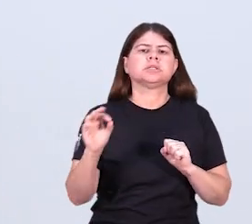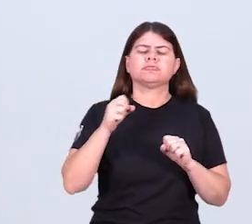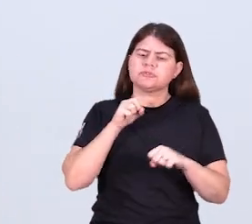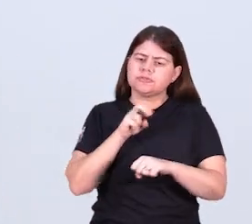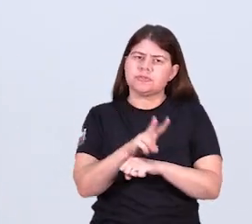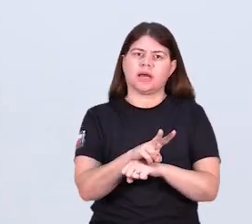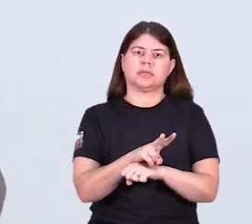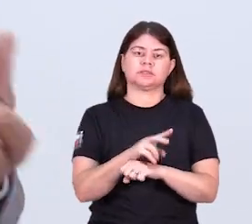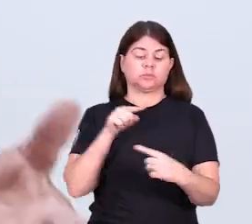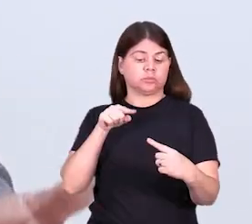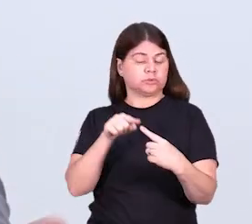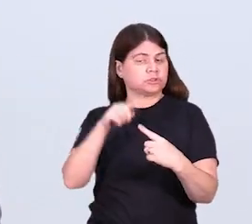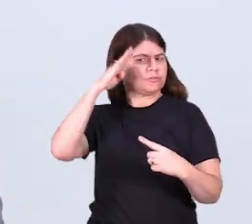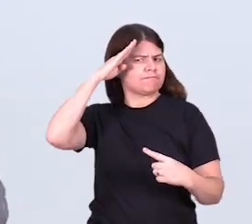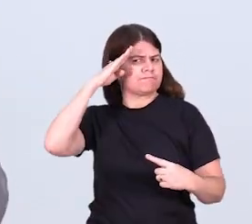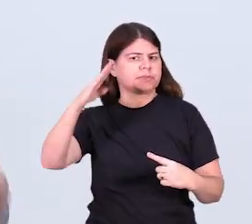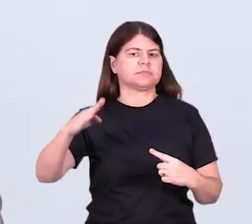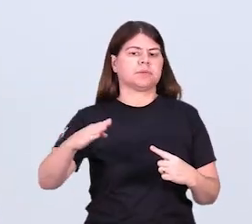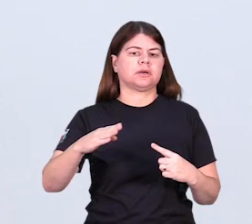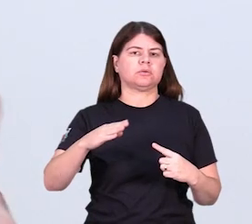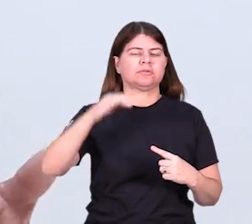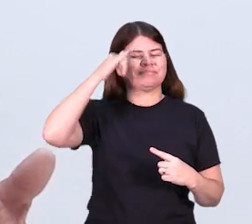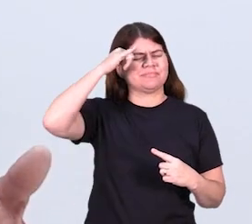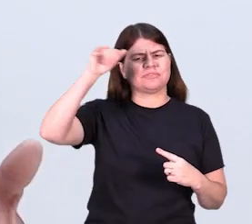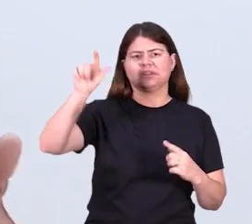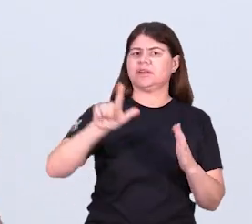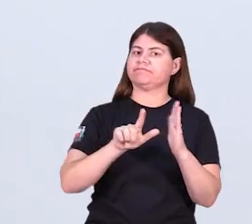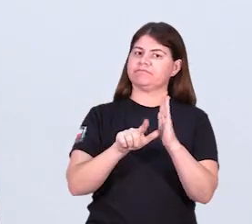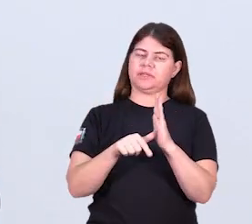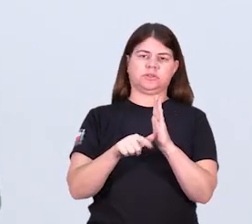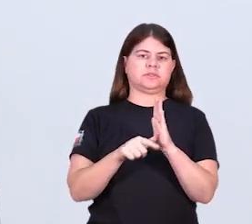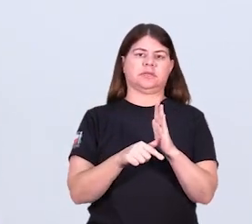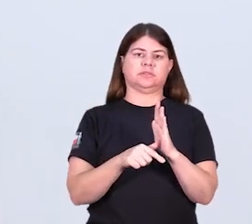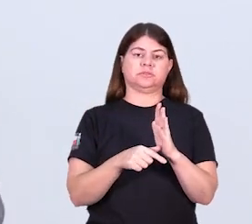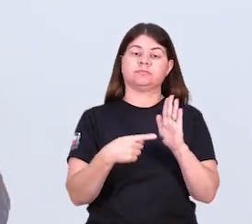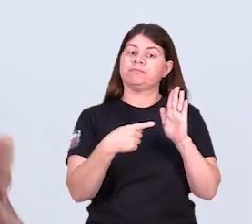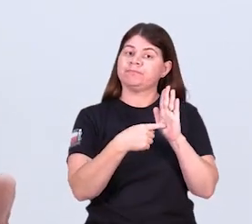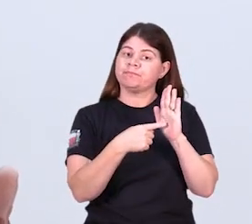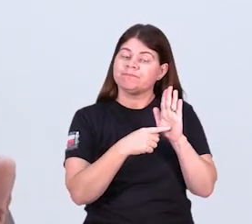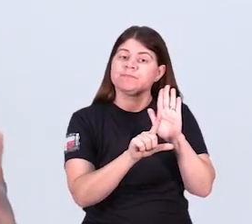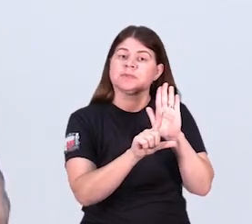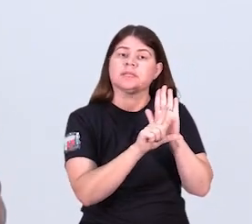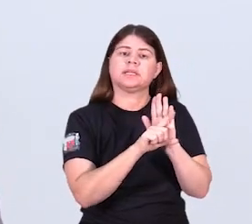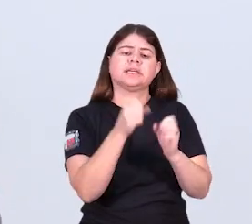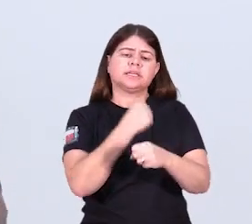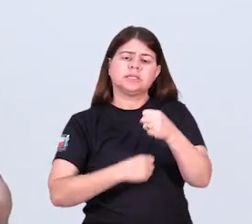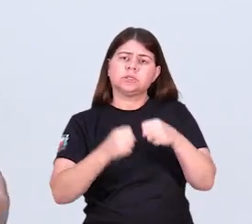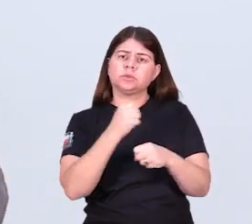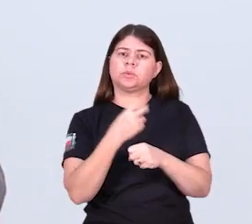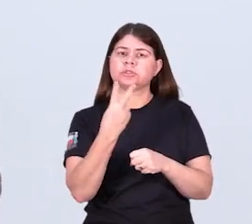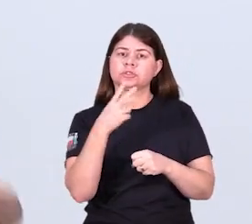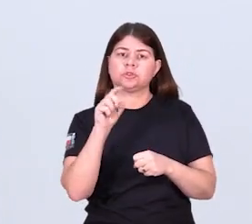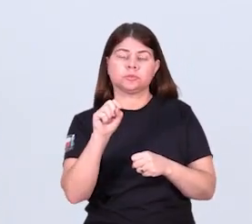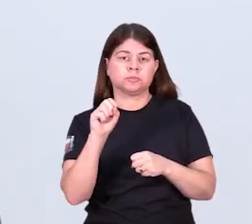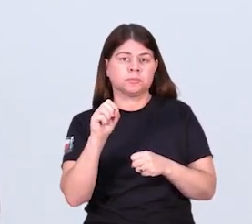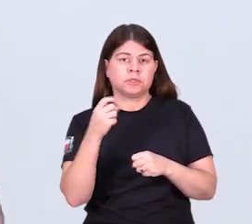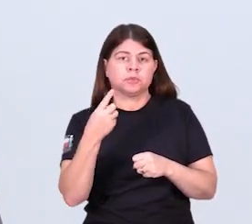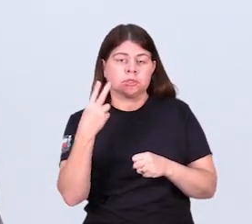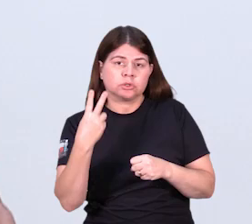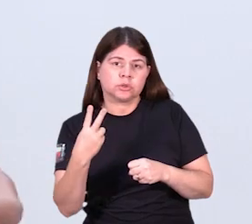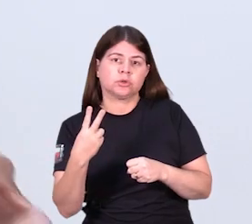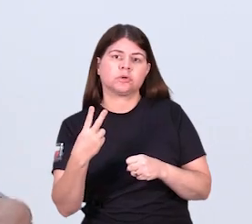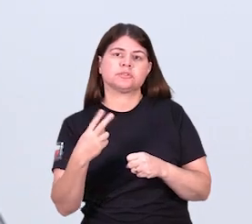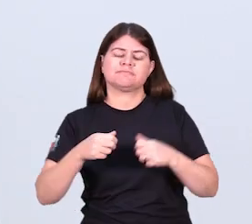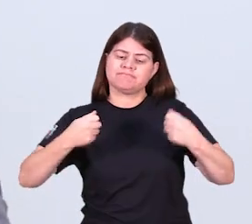públicas. O objetivo fundamental da medida é evitar retrocessos que já a própria lei de 2012